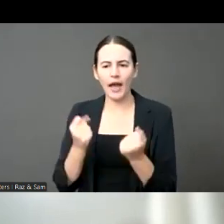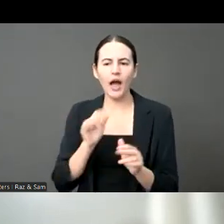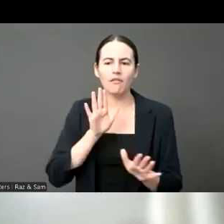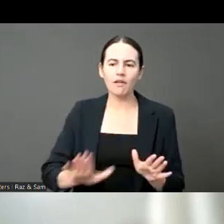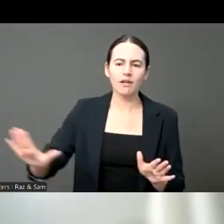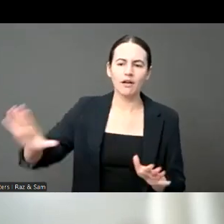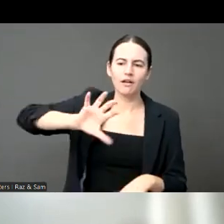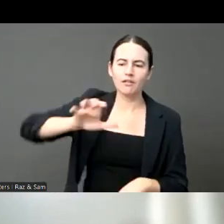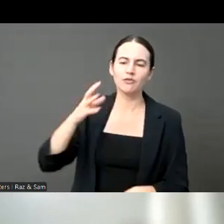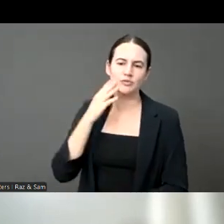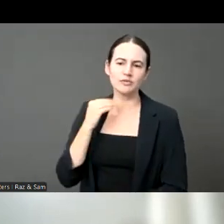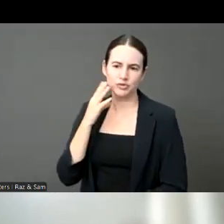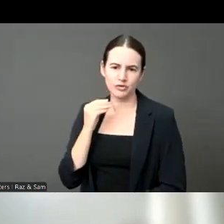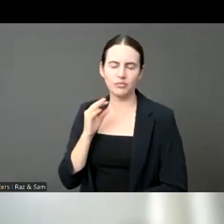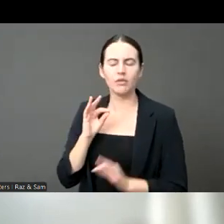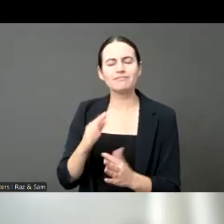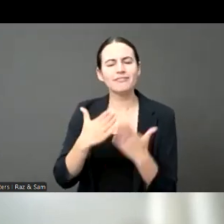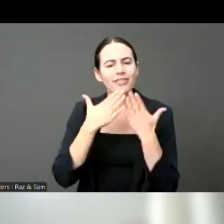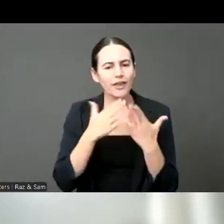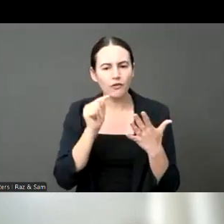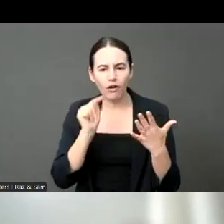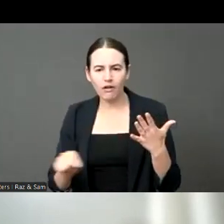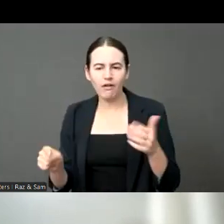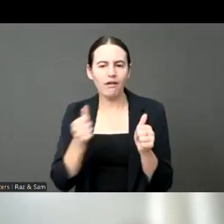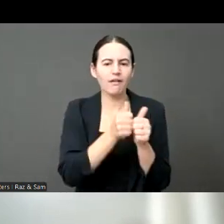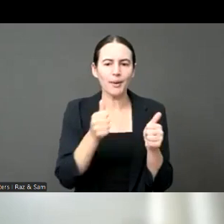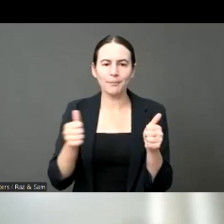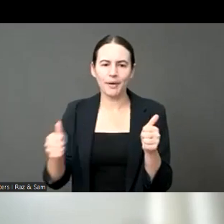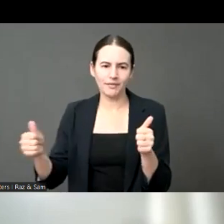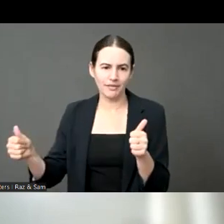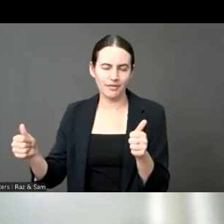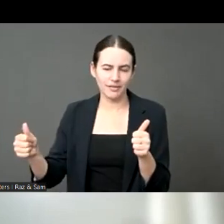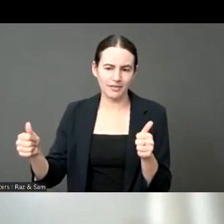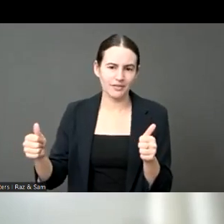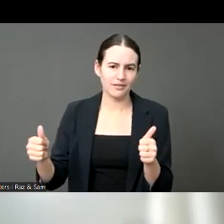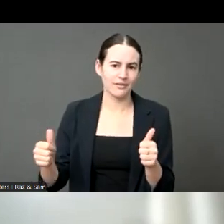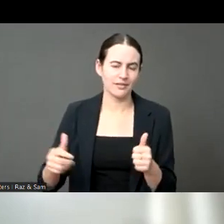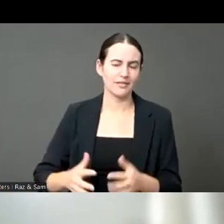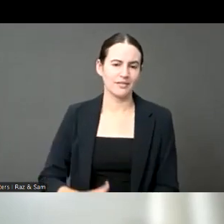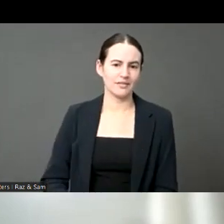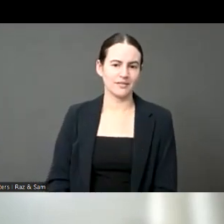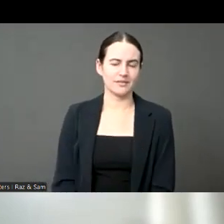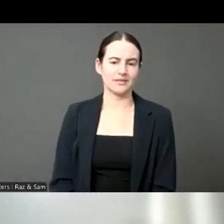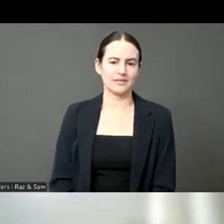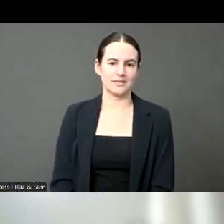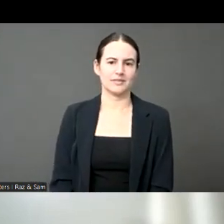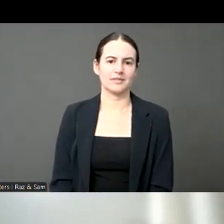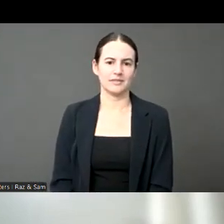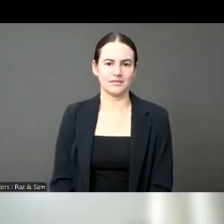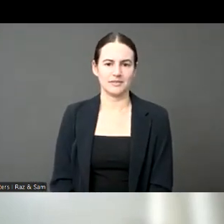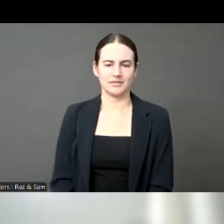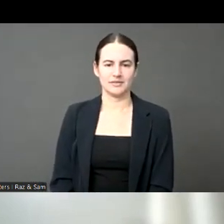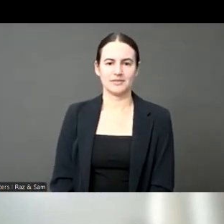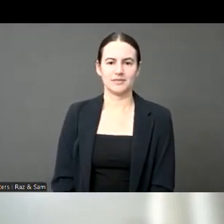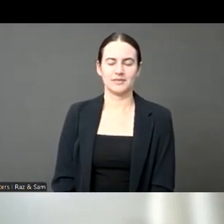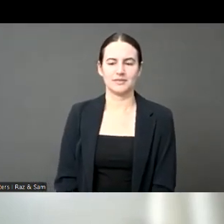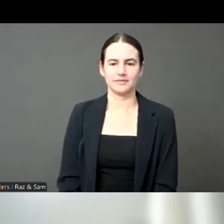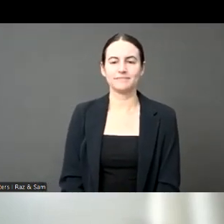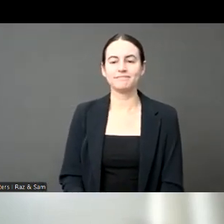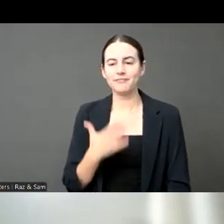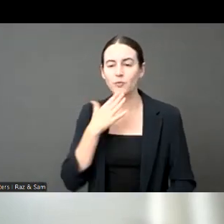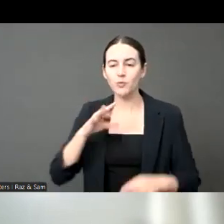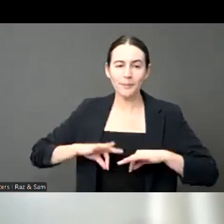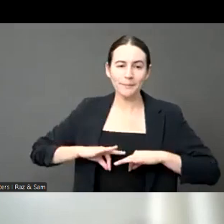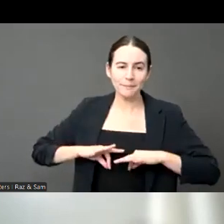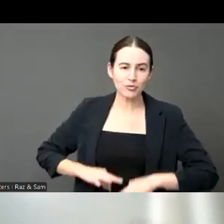muitíssimo ao Dr. Ramiro Rey, ministro do Ministério de Saúde e Proteção Social da Colômbia, o